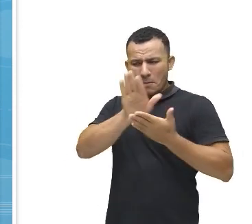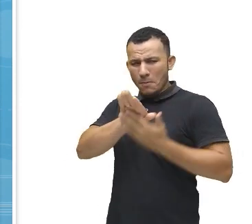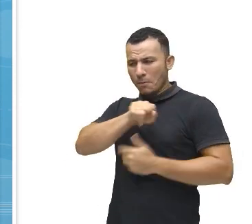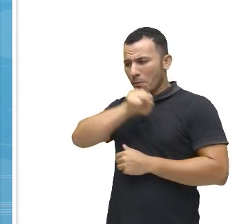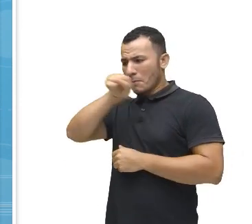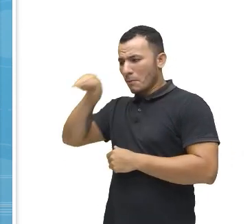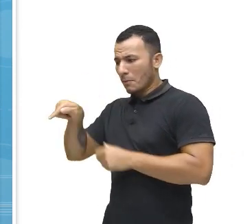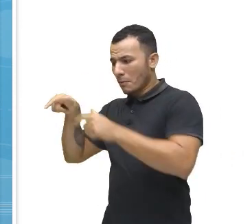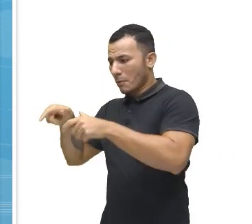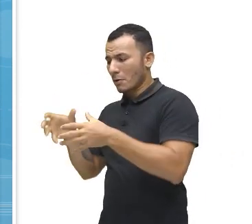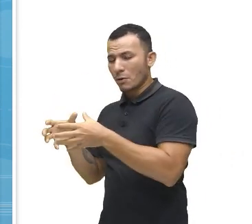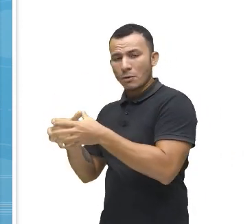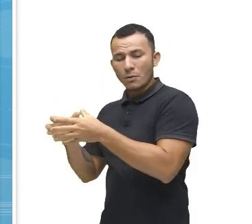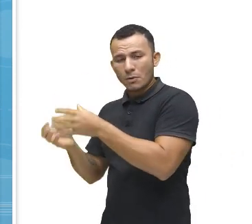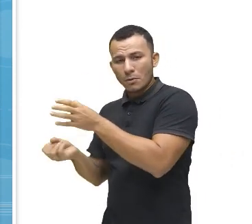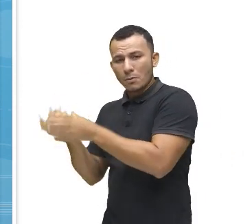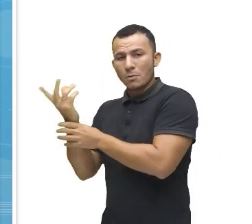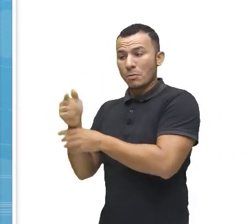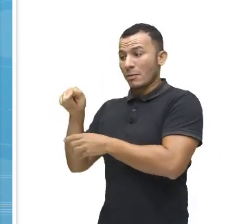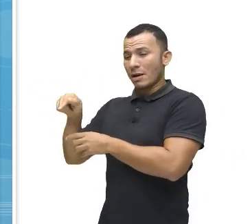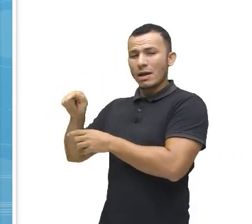tornou-se um símbolo